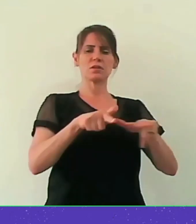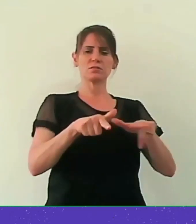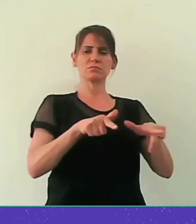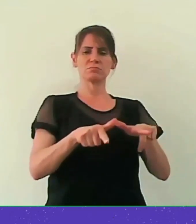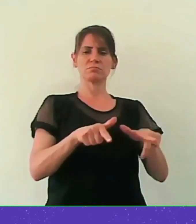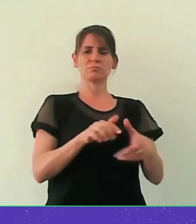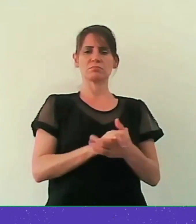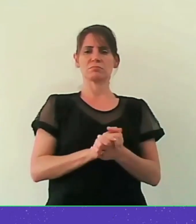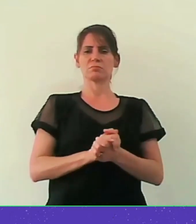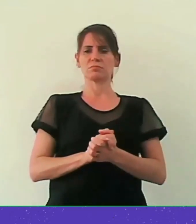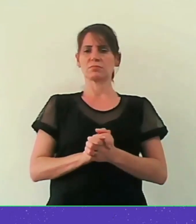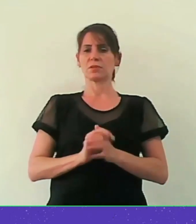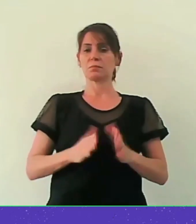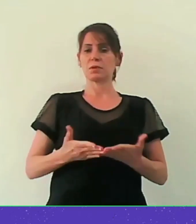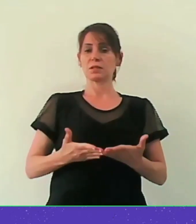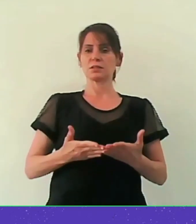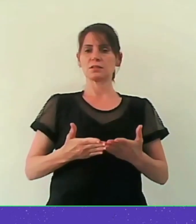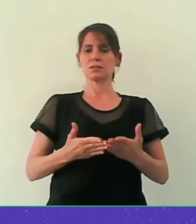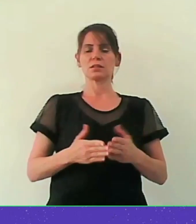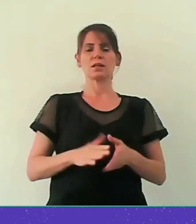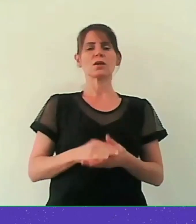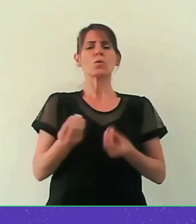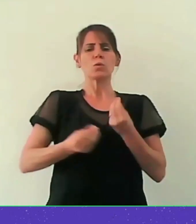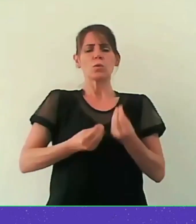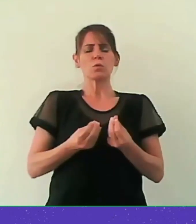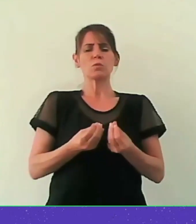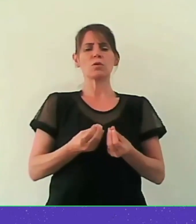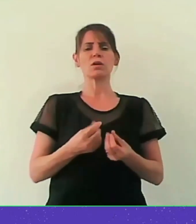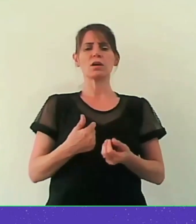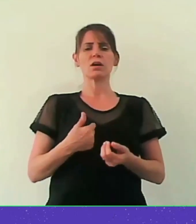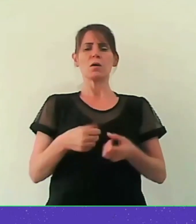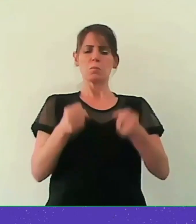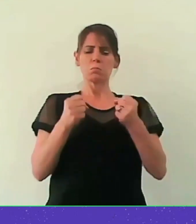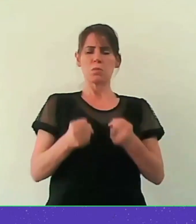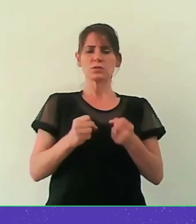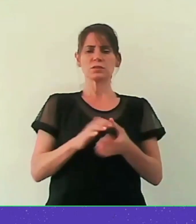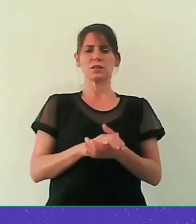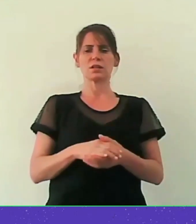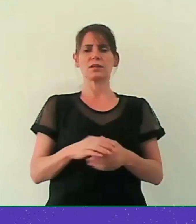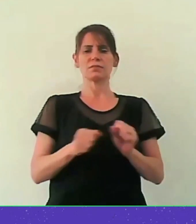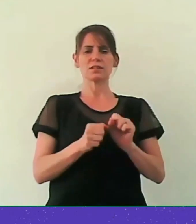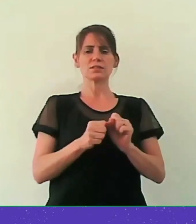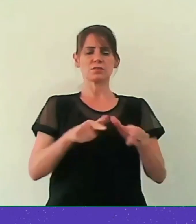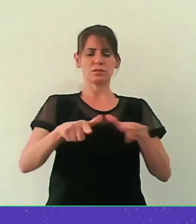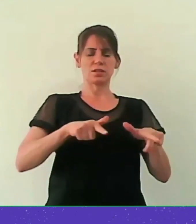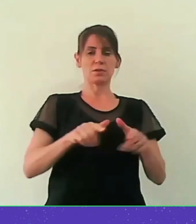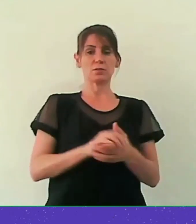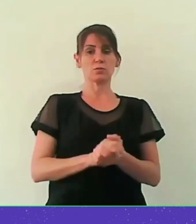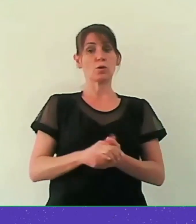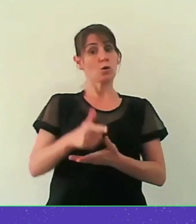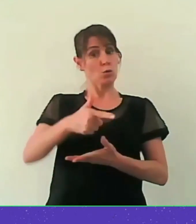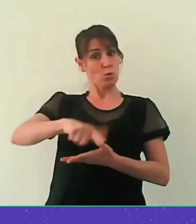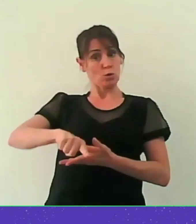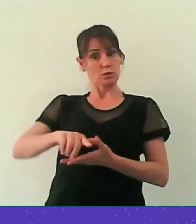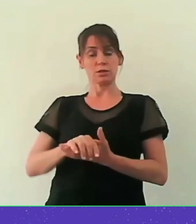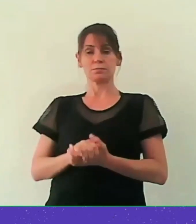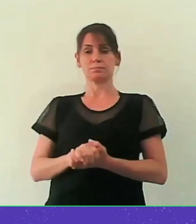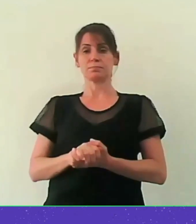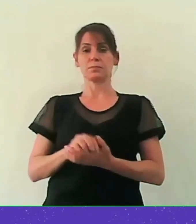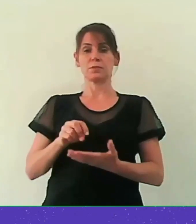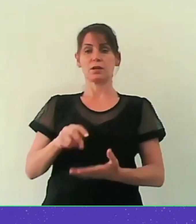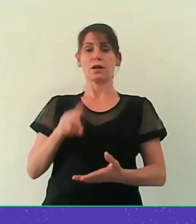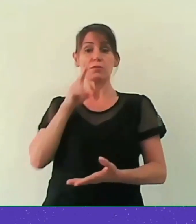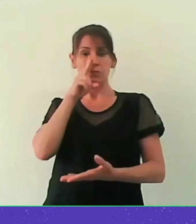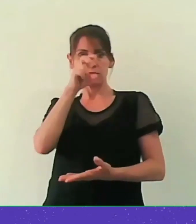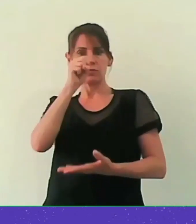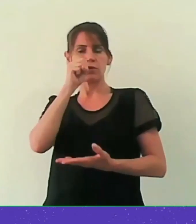é a capacidade. A força já é o poder